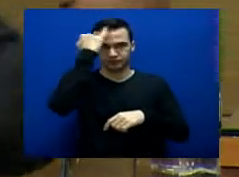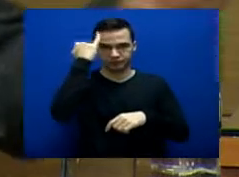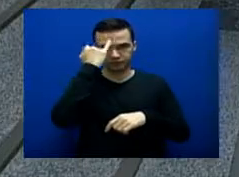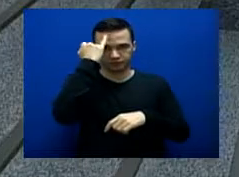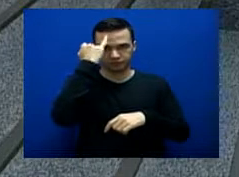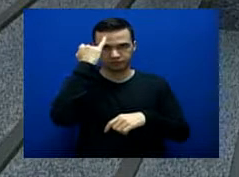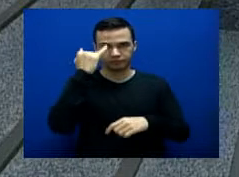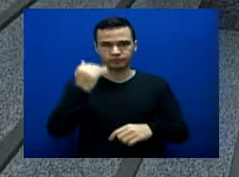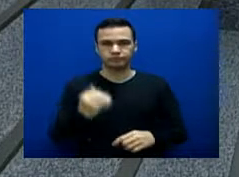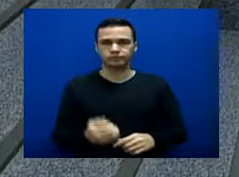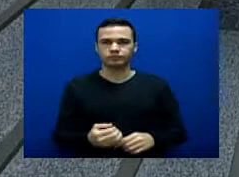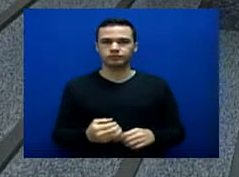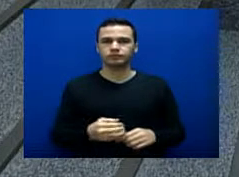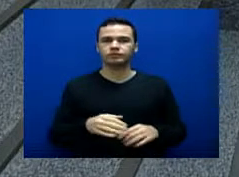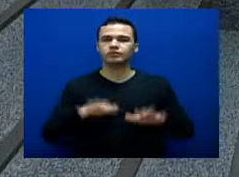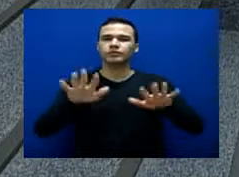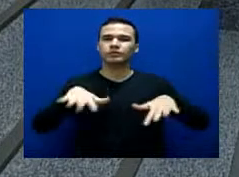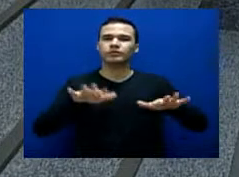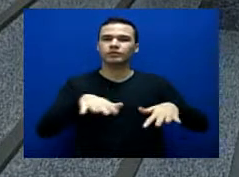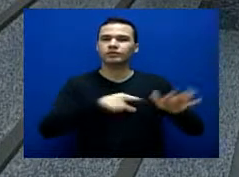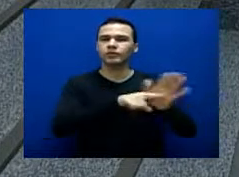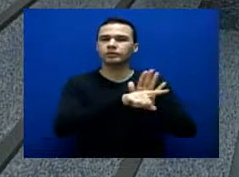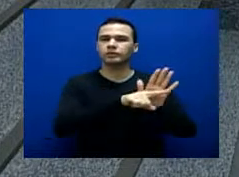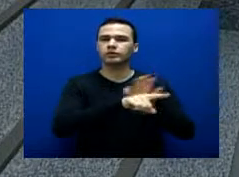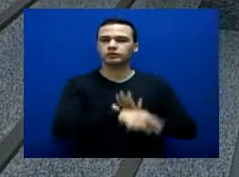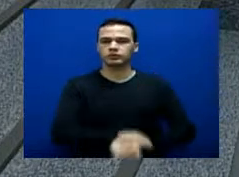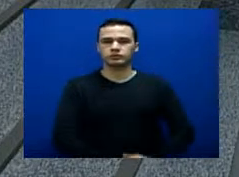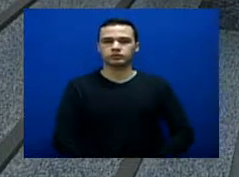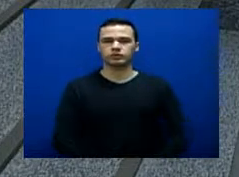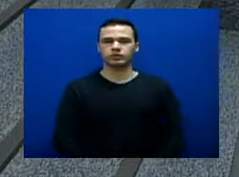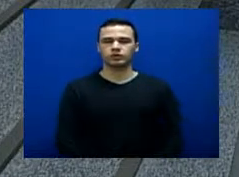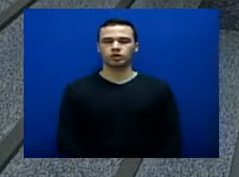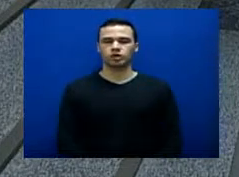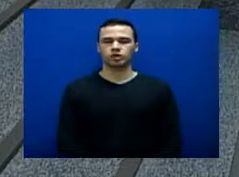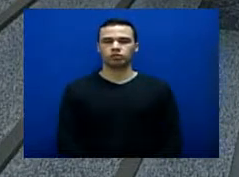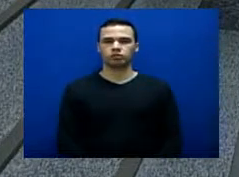Toledo. Questão de ordem, presidente.